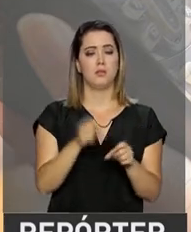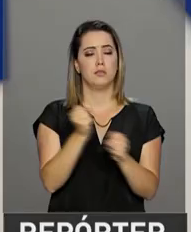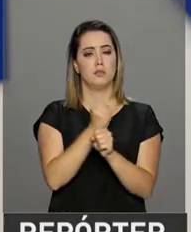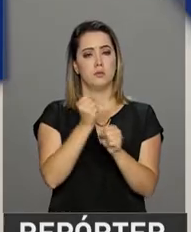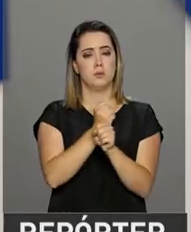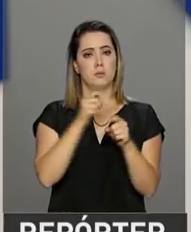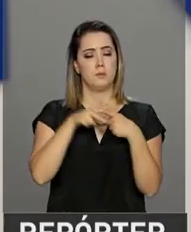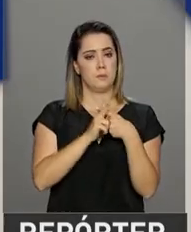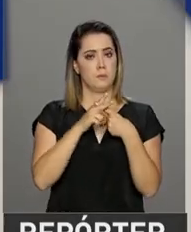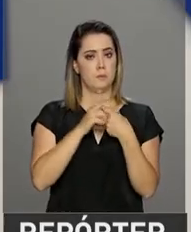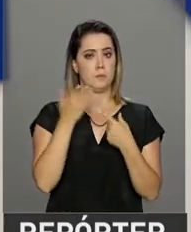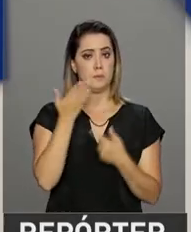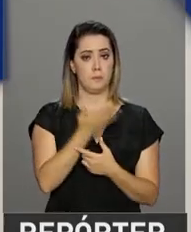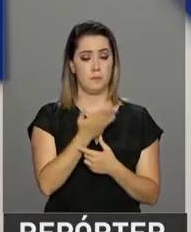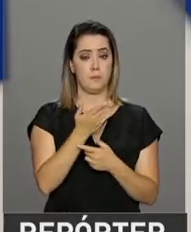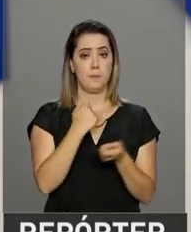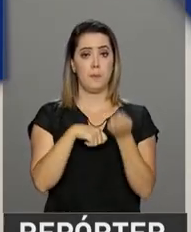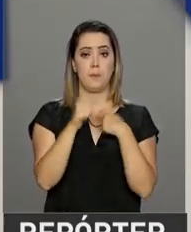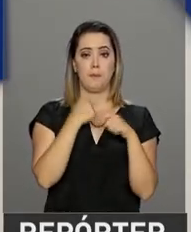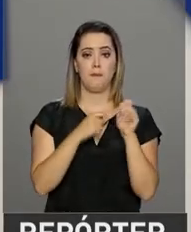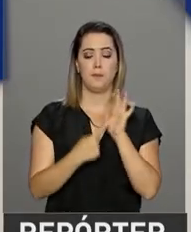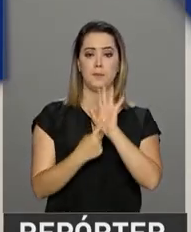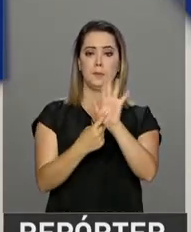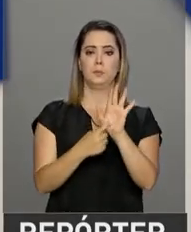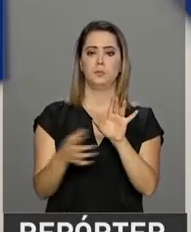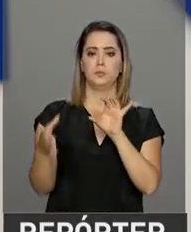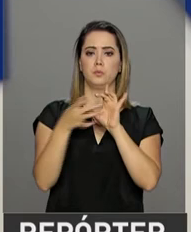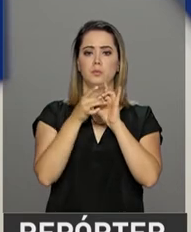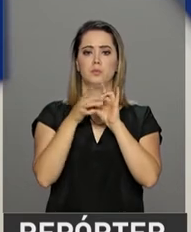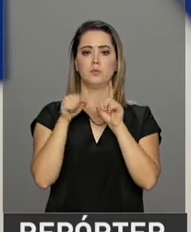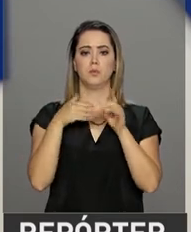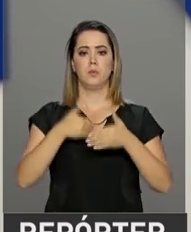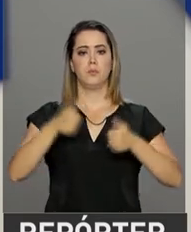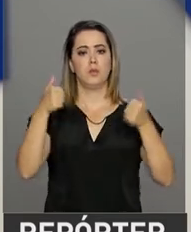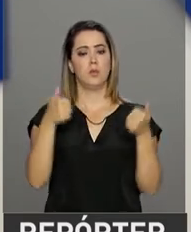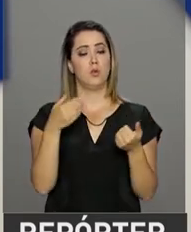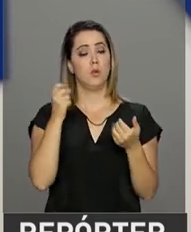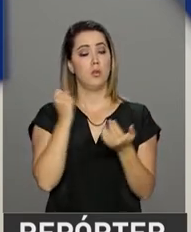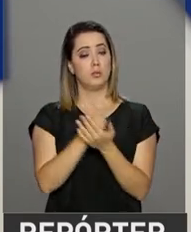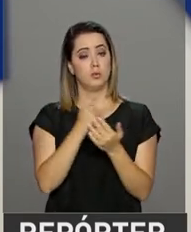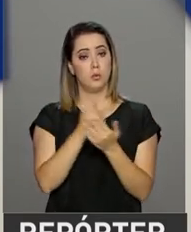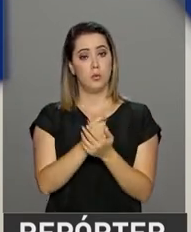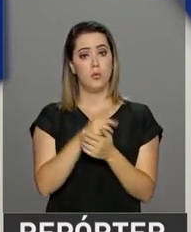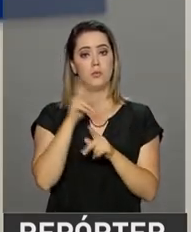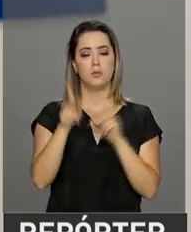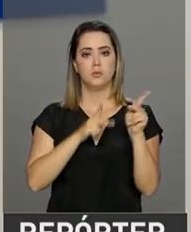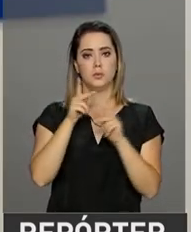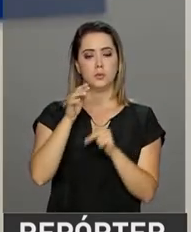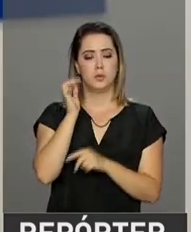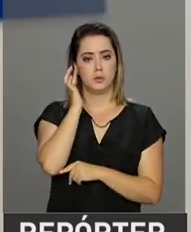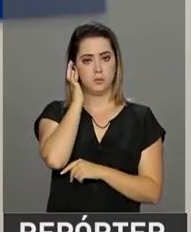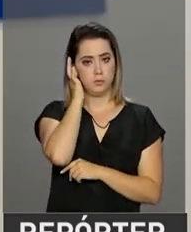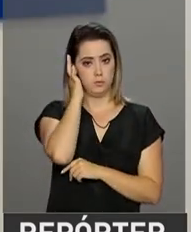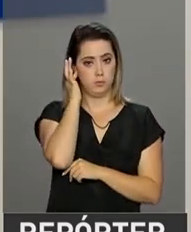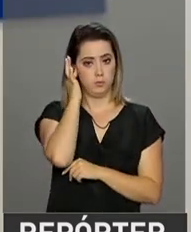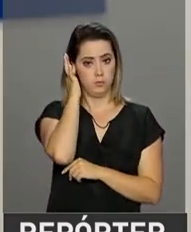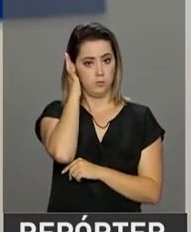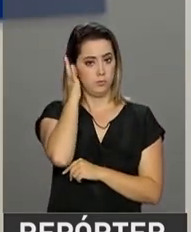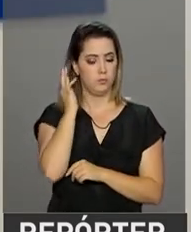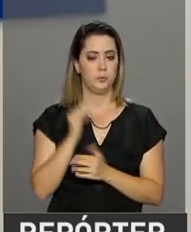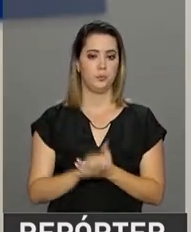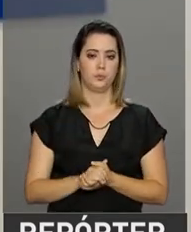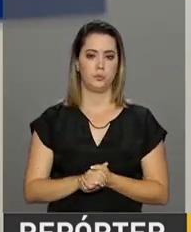construção. Este economista associa o resultado a uma melhora nas condições de consumo da população. Vendas no varejo